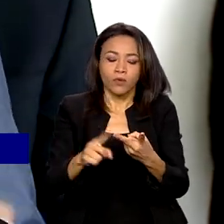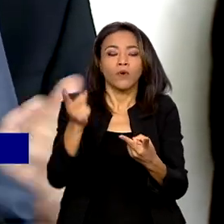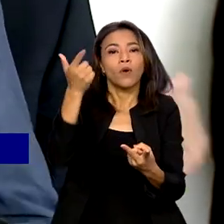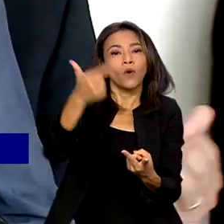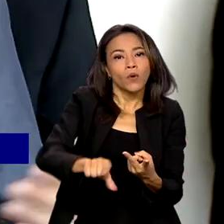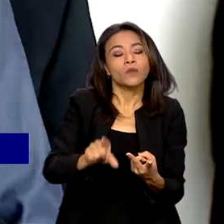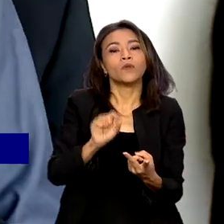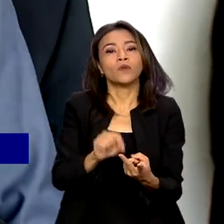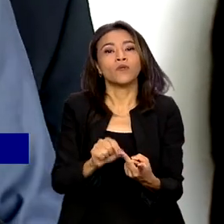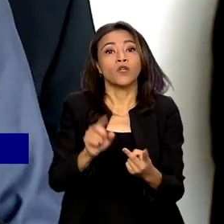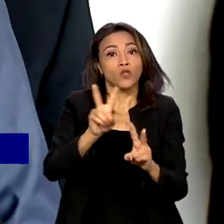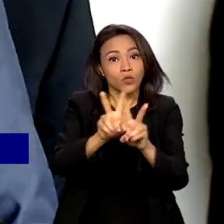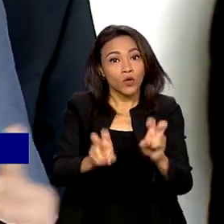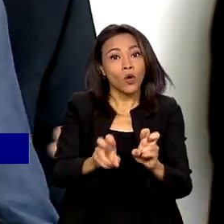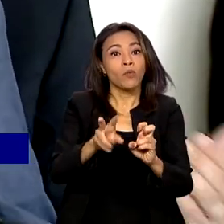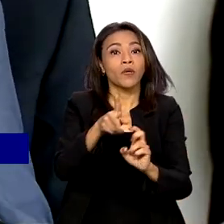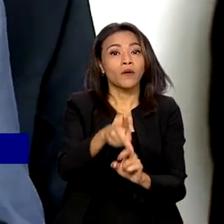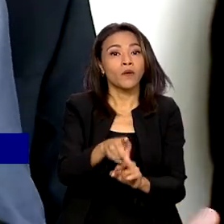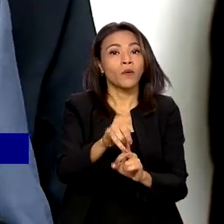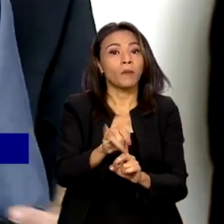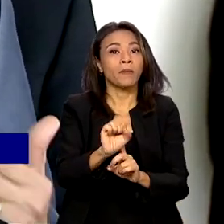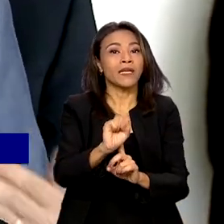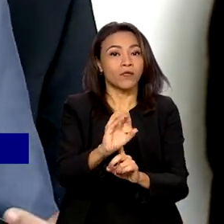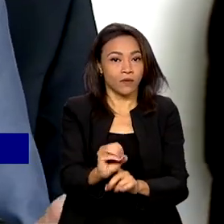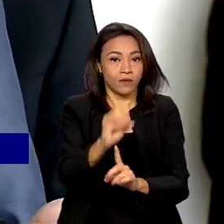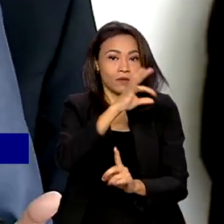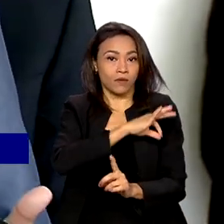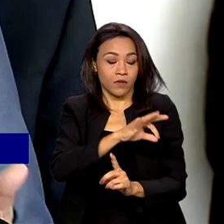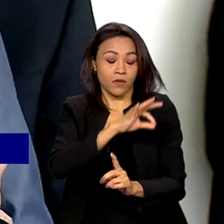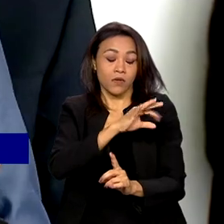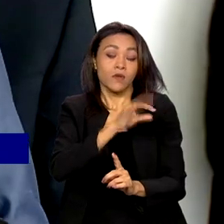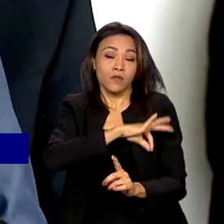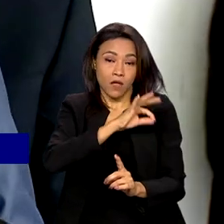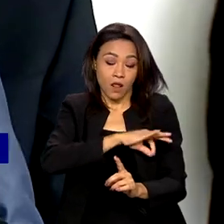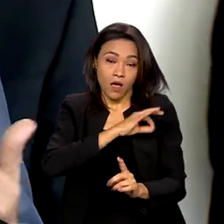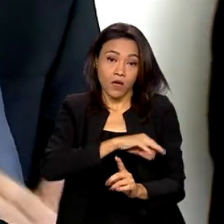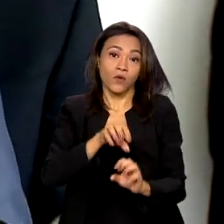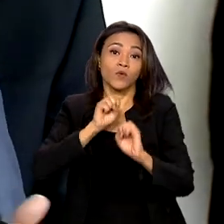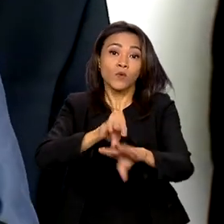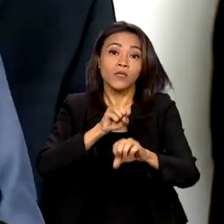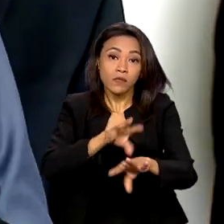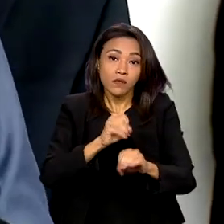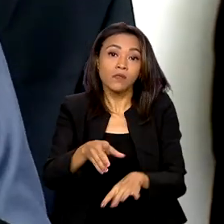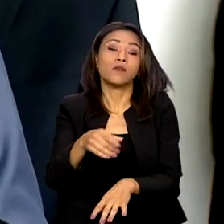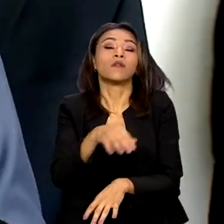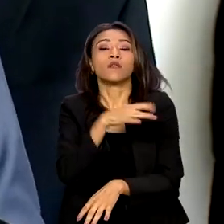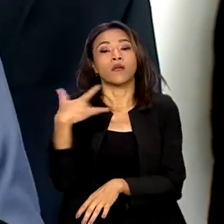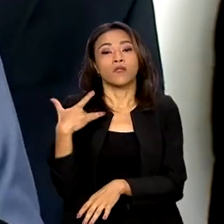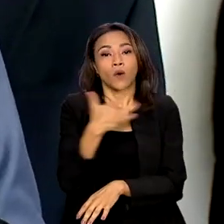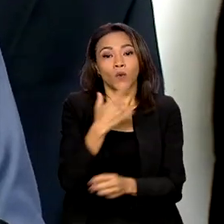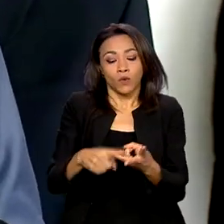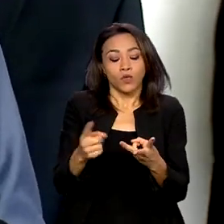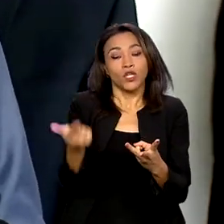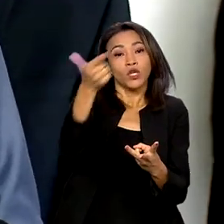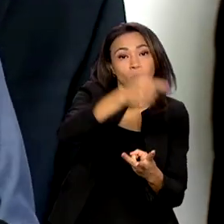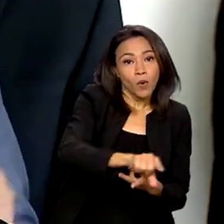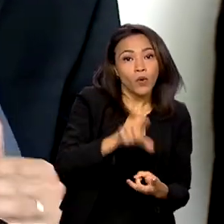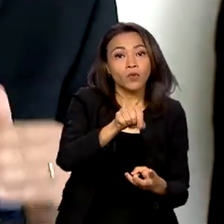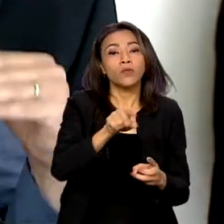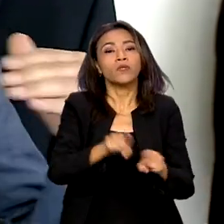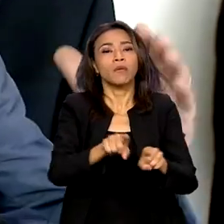recomposição do piso constitucional da saúde e da educação e o resultado primário que nós almejamos para o ano que